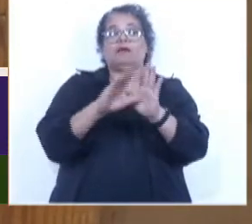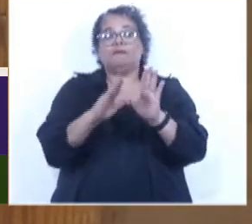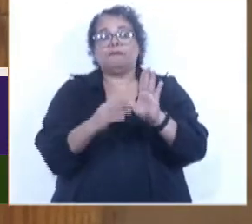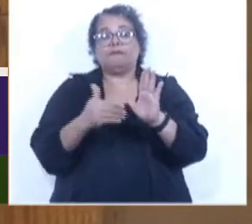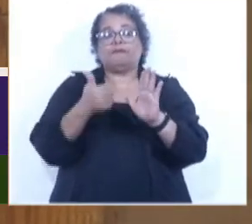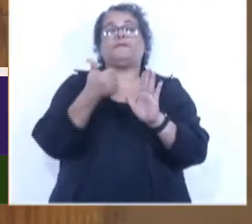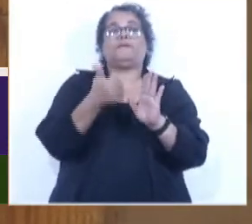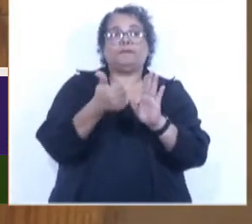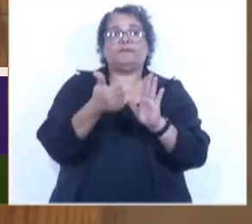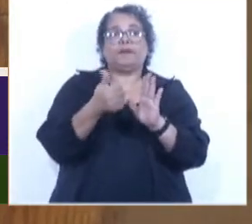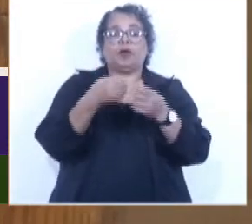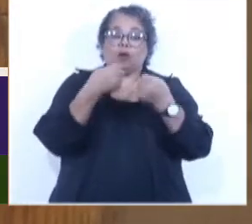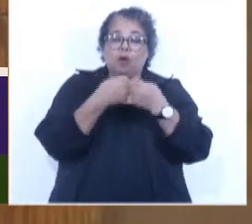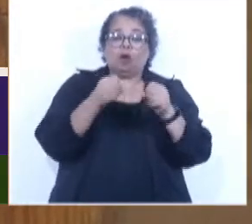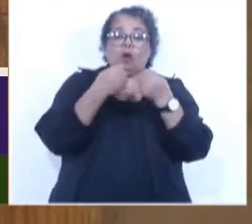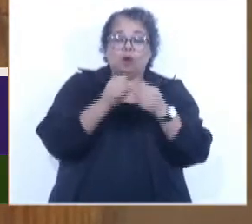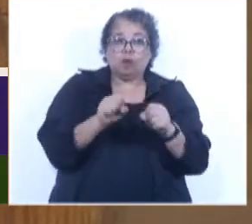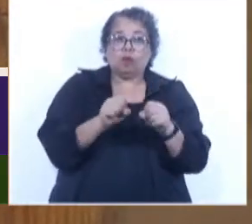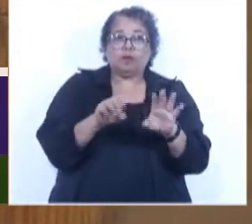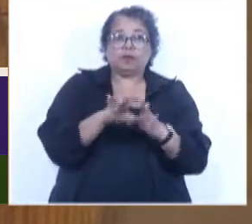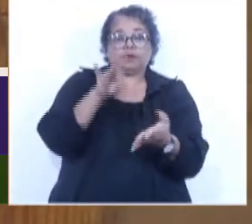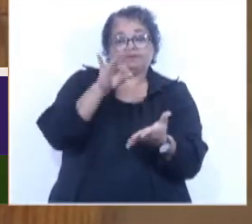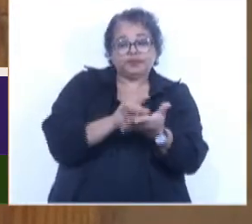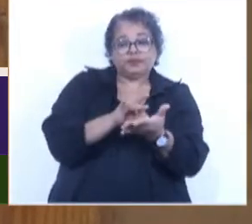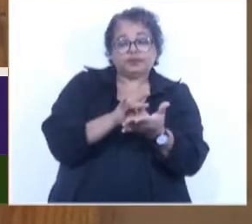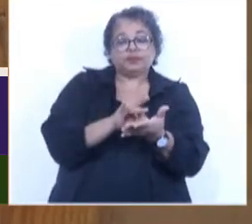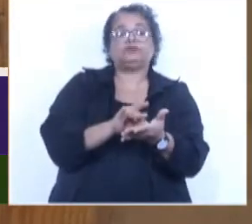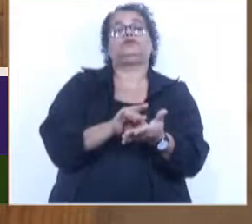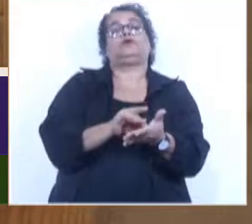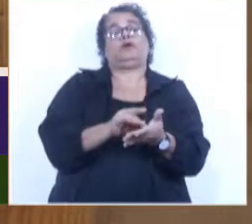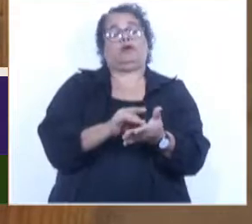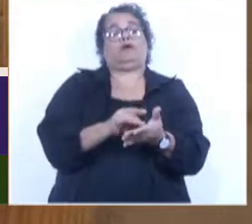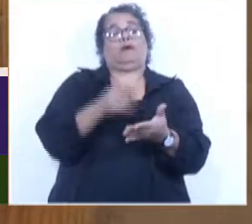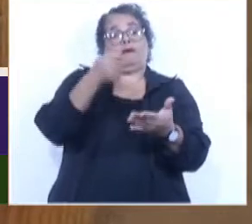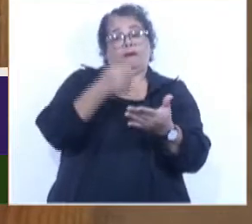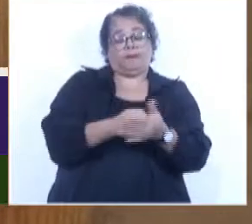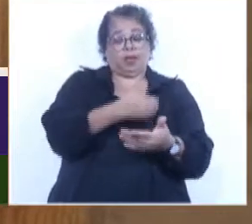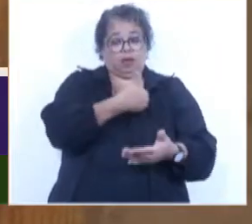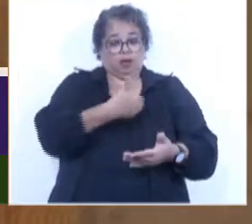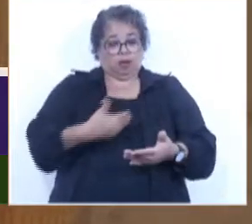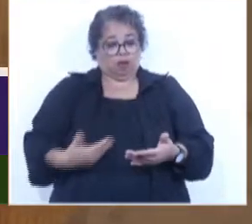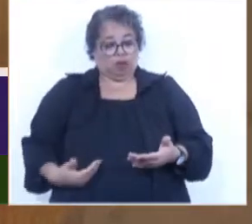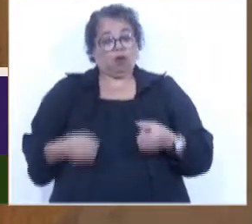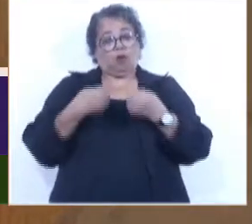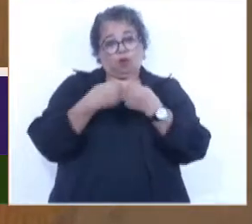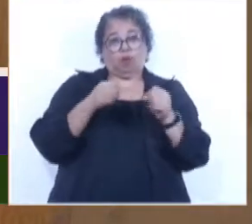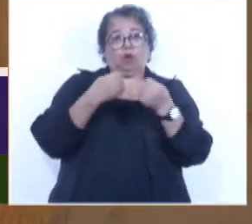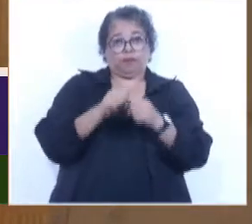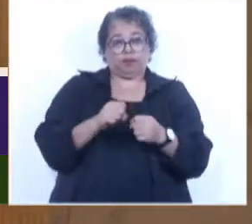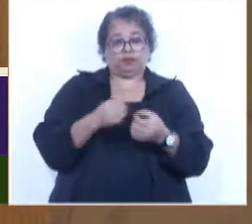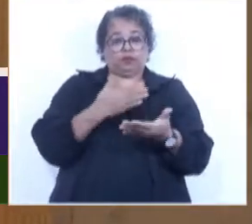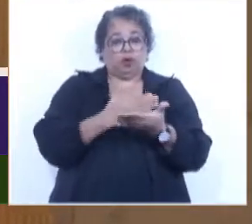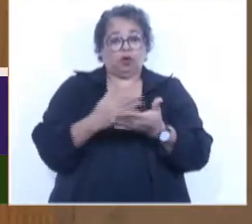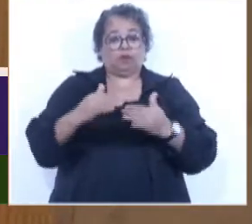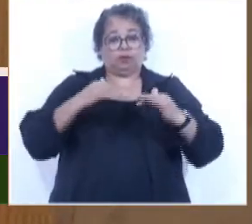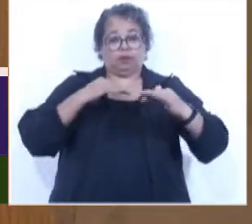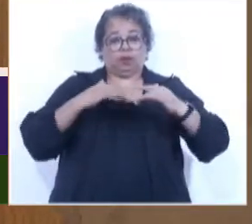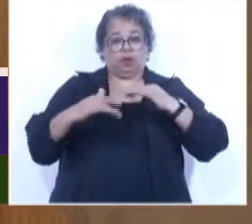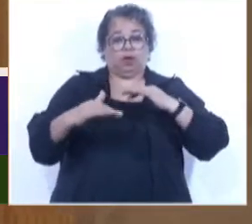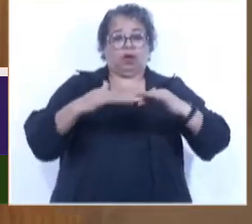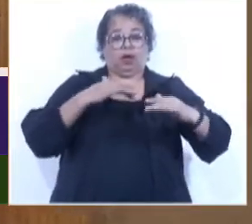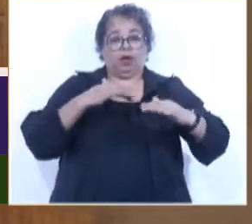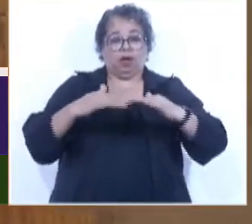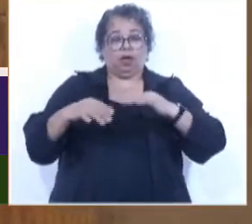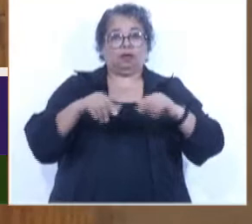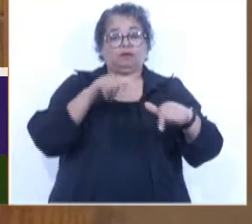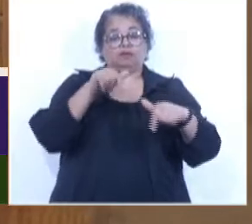sub-zero transporte coletivo institui a taxa de transporte público Vereador Murilo começa uma grande cruzada pela melhoria do serviço